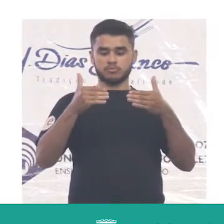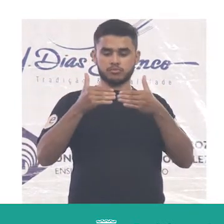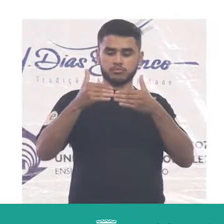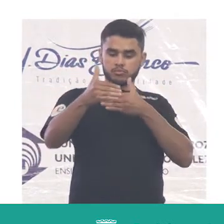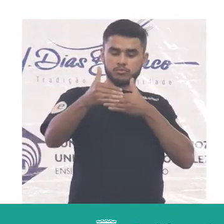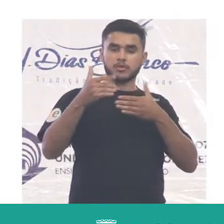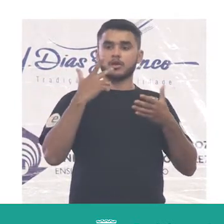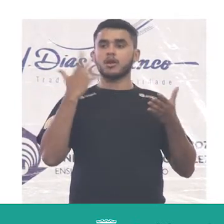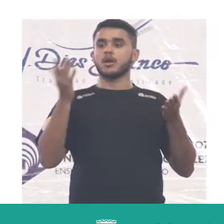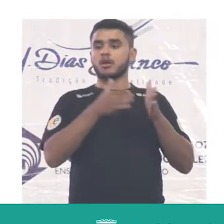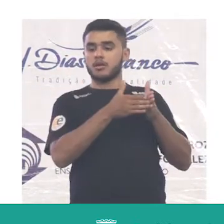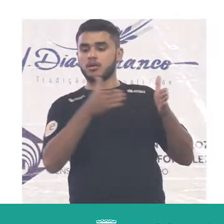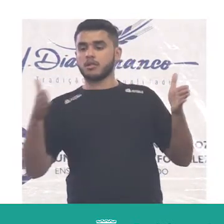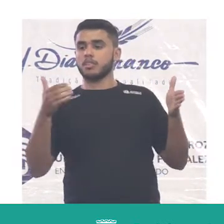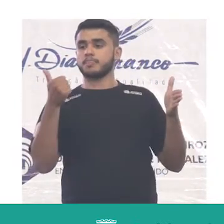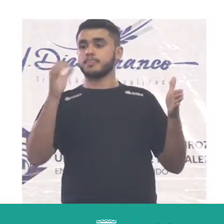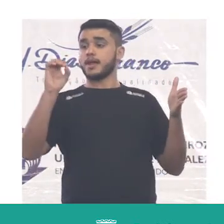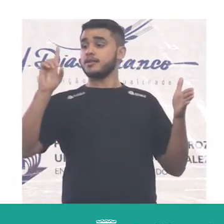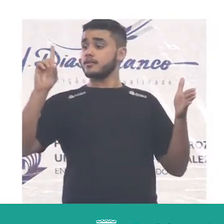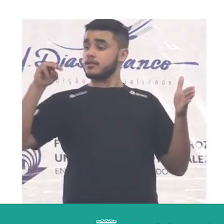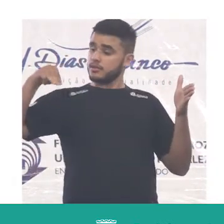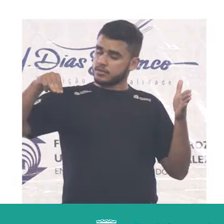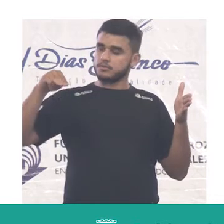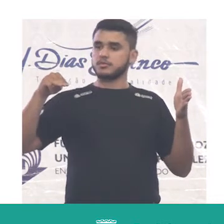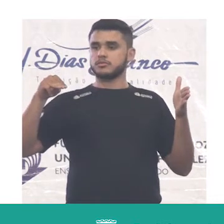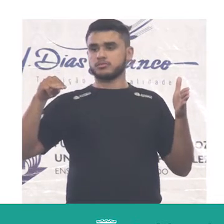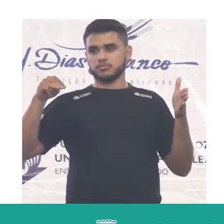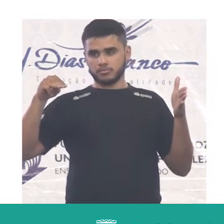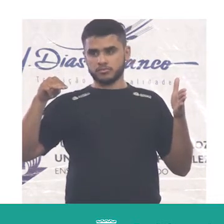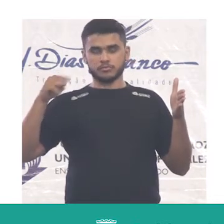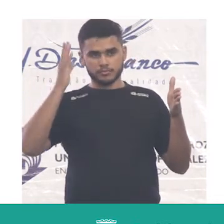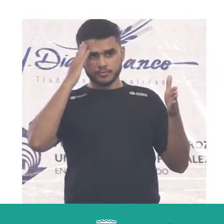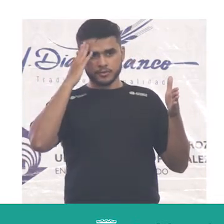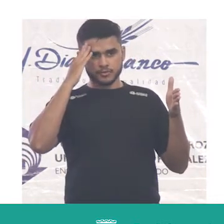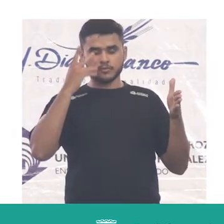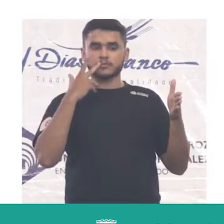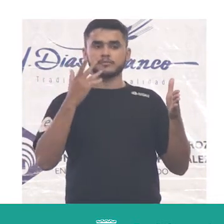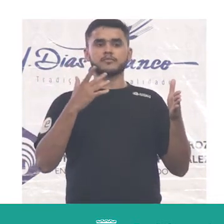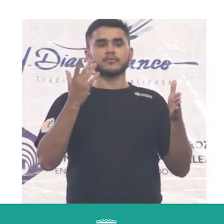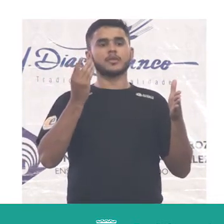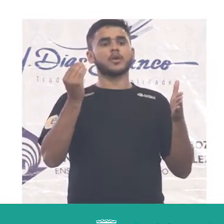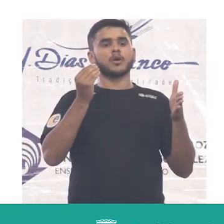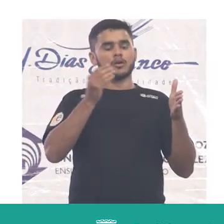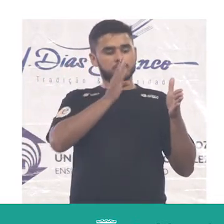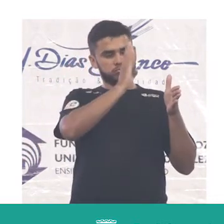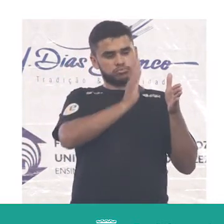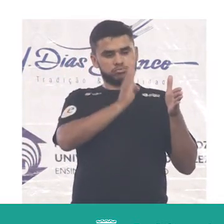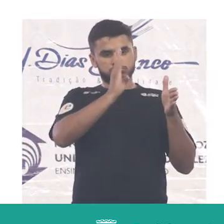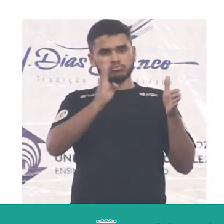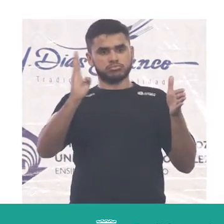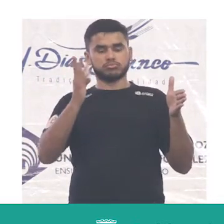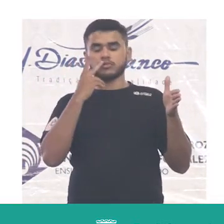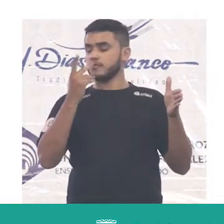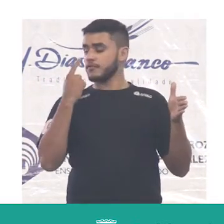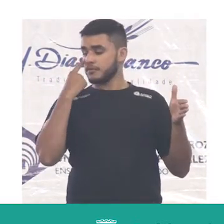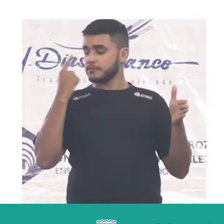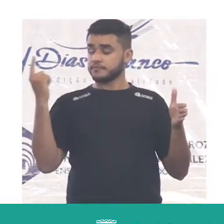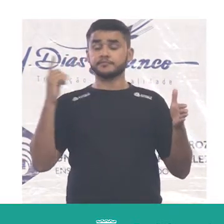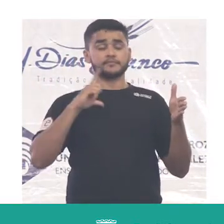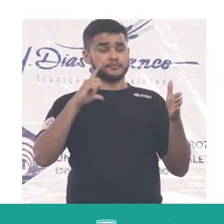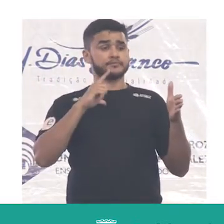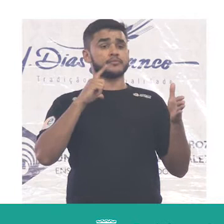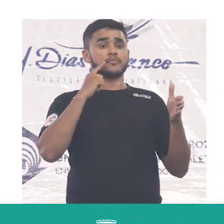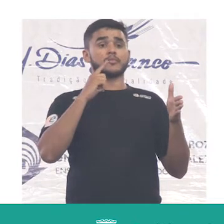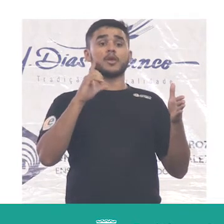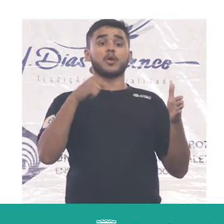de comprimento, cortando-se de cada canto da chapa um quadrado. Em